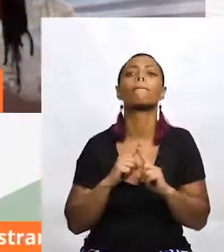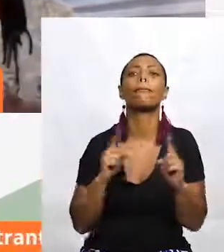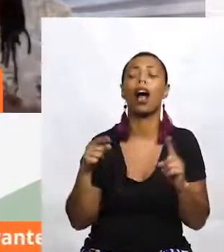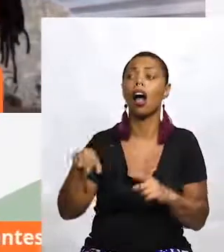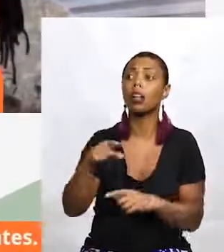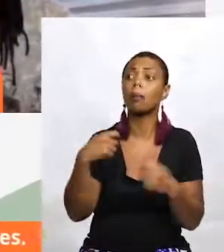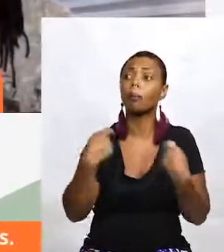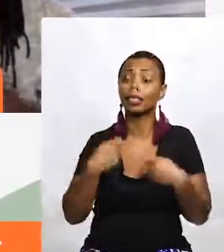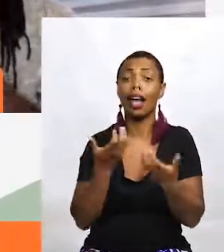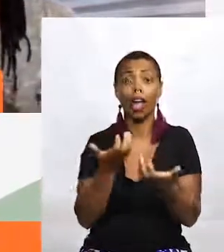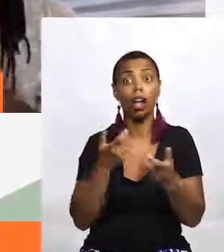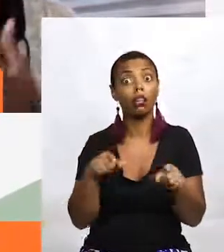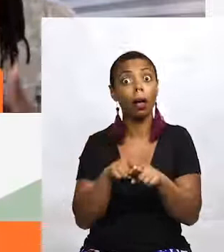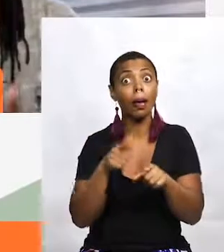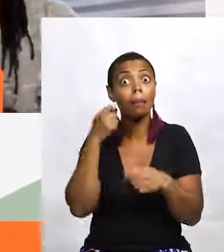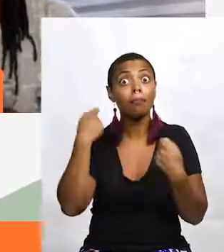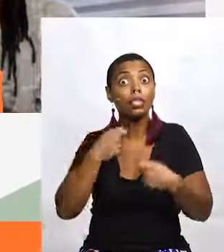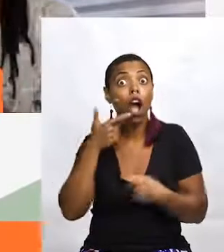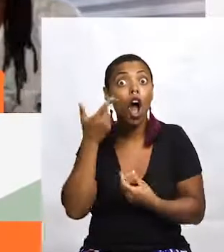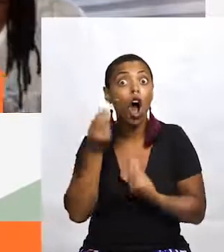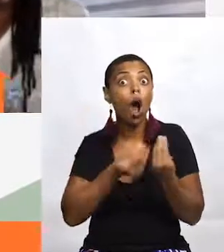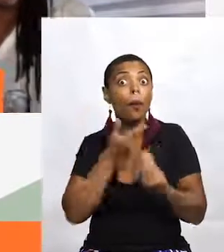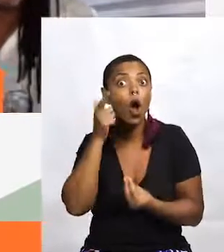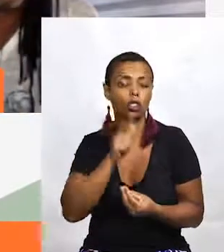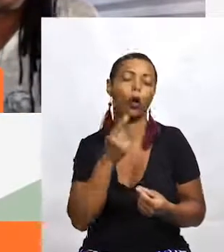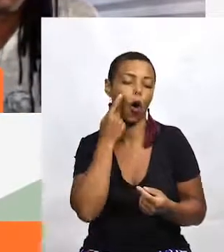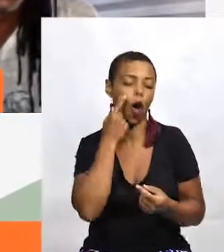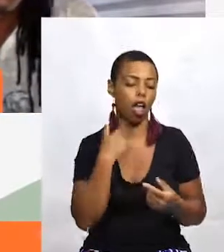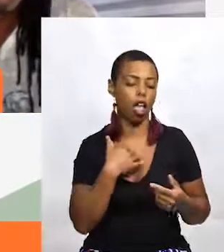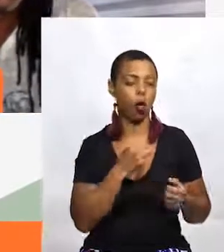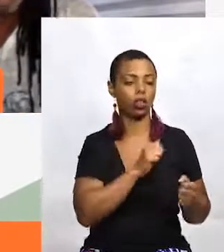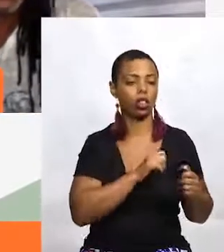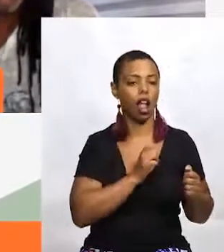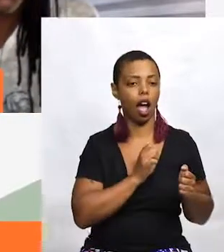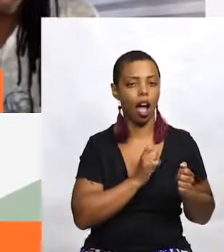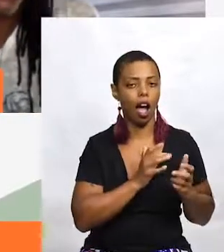ter possibilidades. Veja, eu venho da saúde coletiva, então